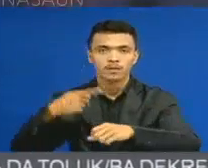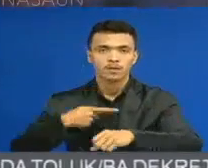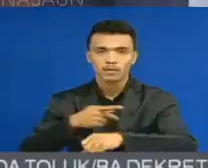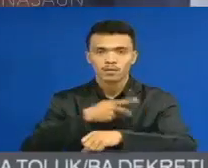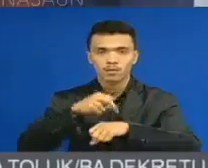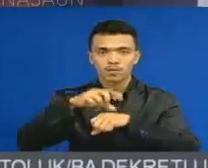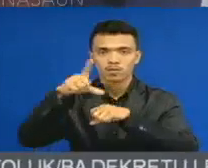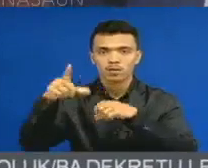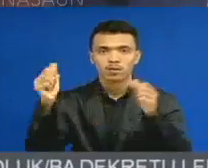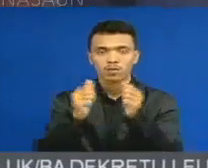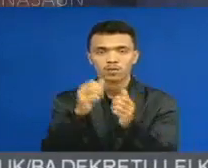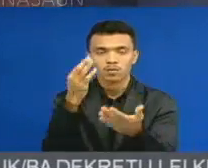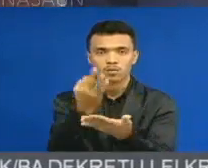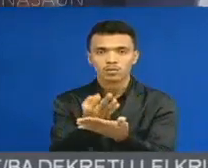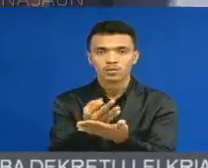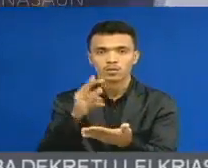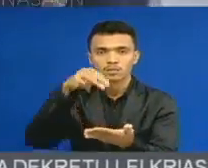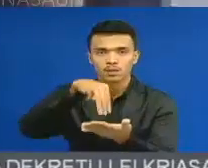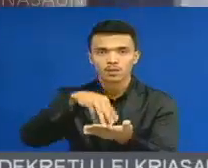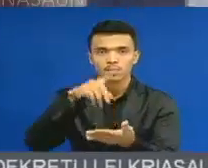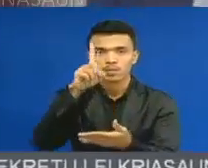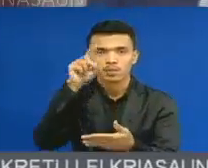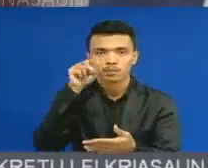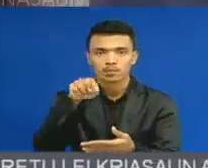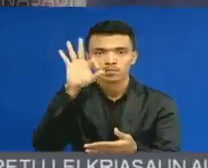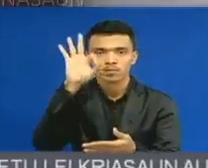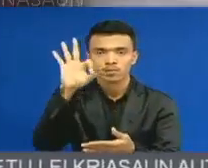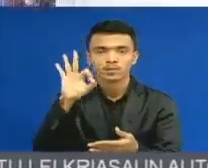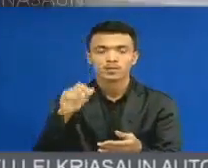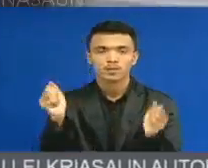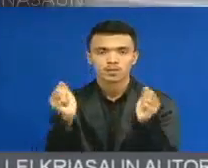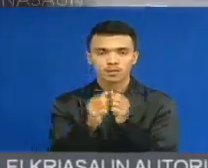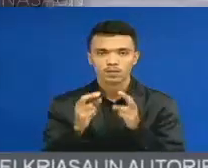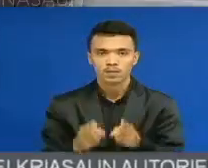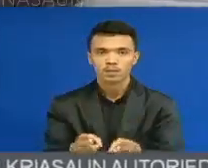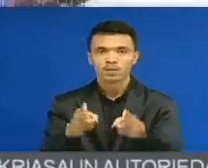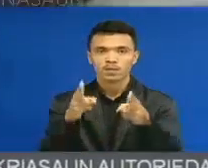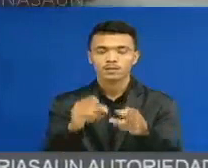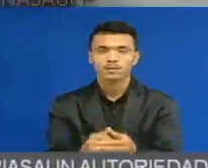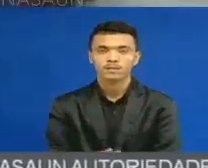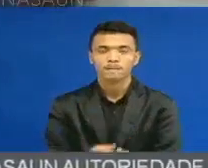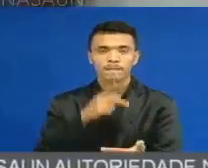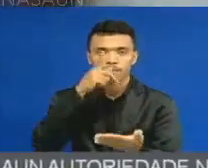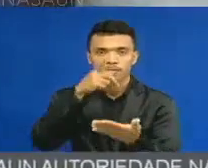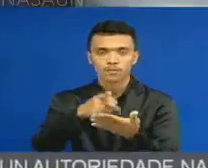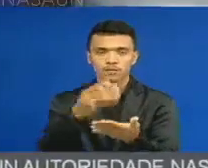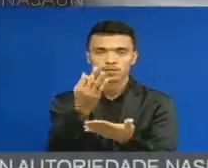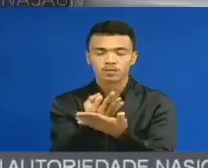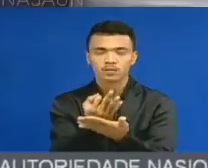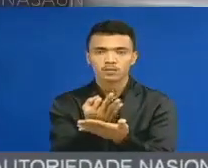ou valor dólar americano bilhão ida ponto CIA, o caráter urgência. Proposta